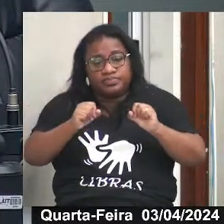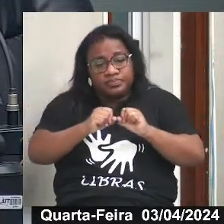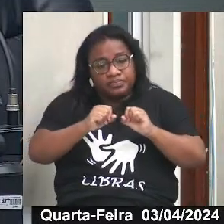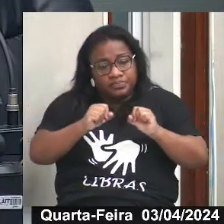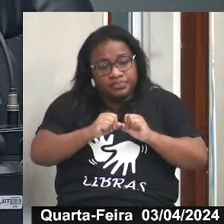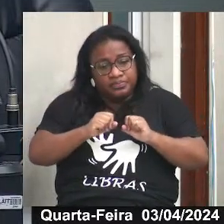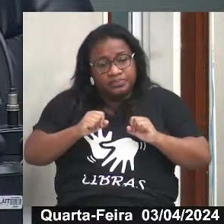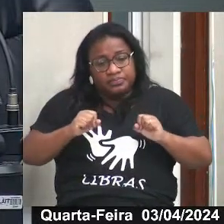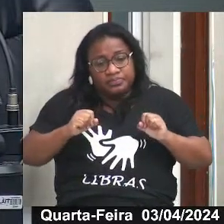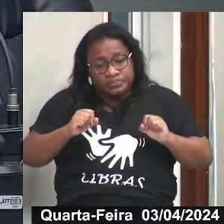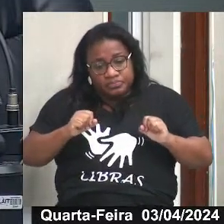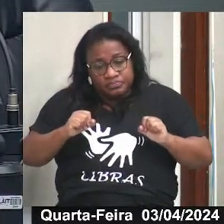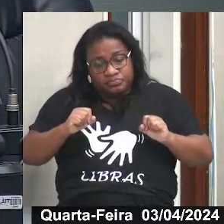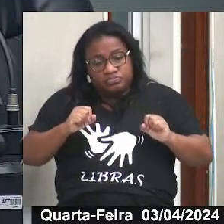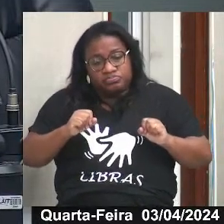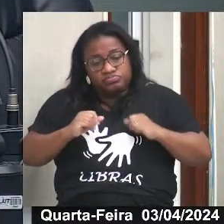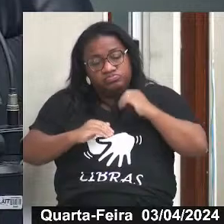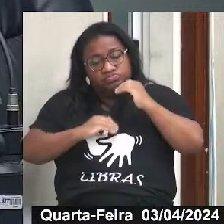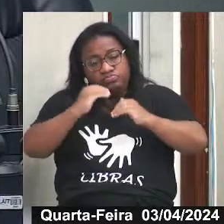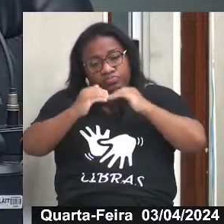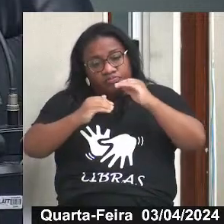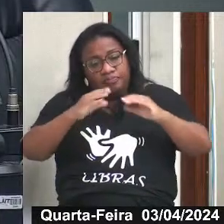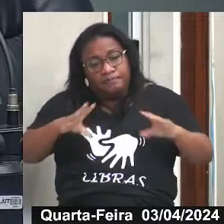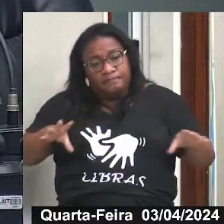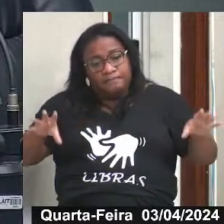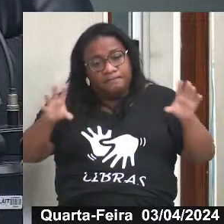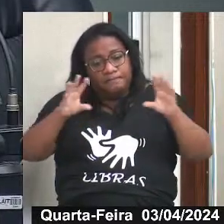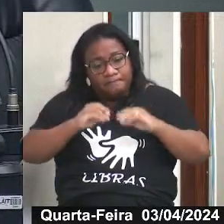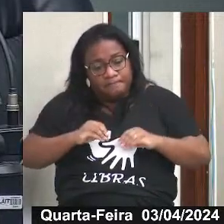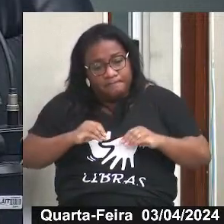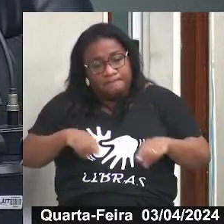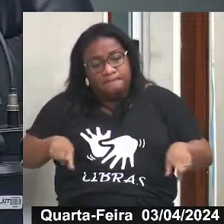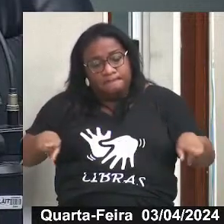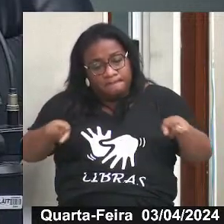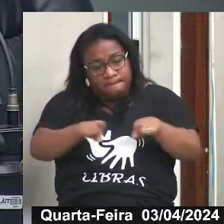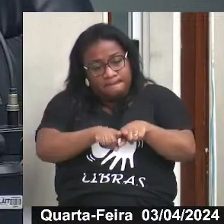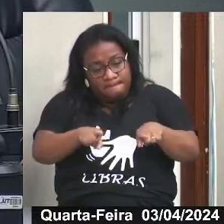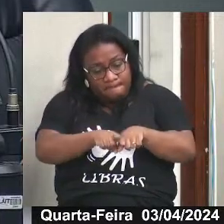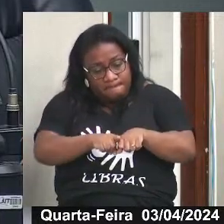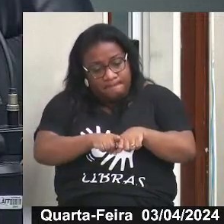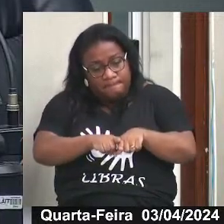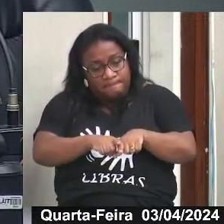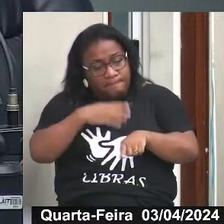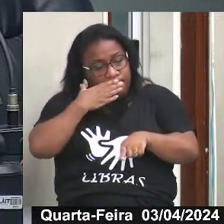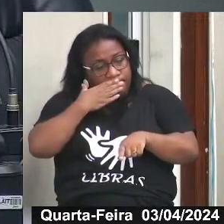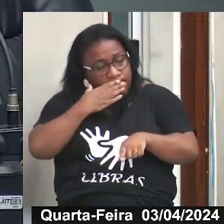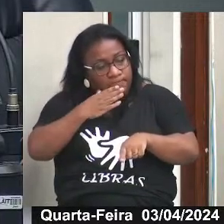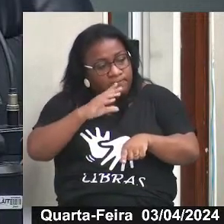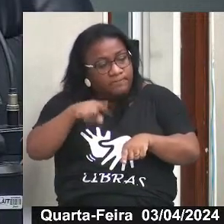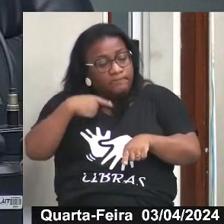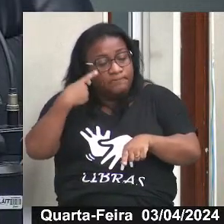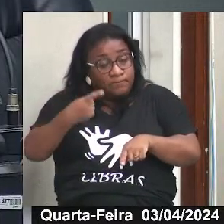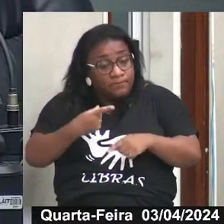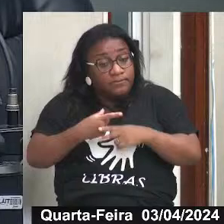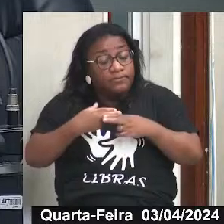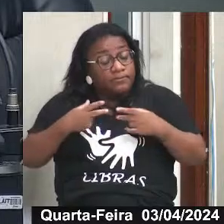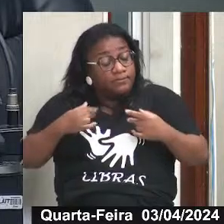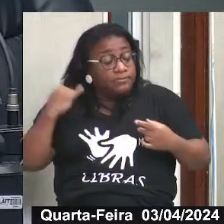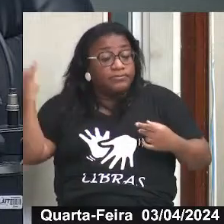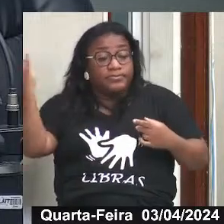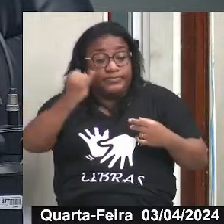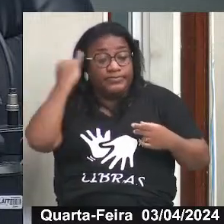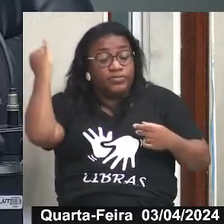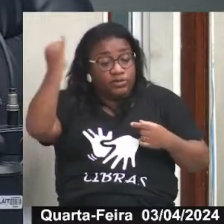poder as crianças também usufruir durante o espaço de lazer à noite também. Então, peço a colaboração de vocês. Uma outra questão